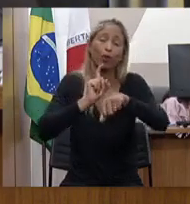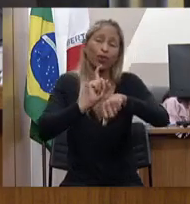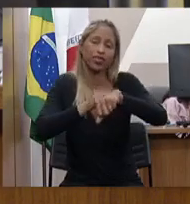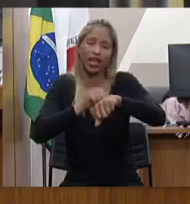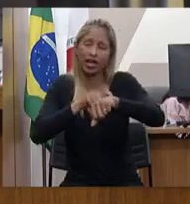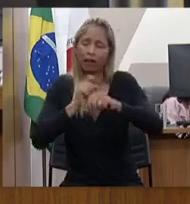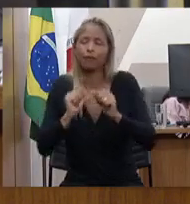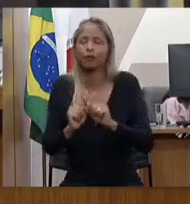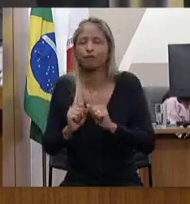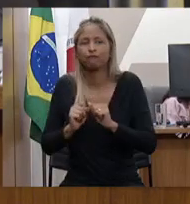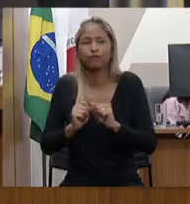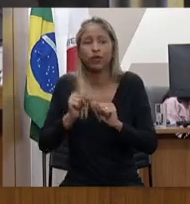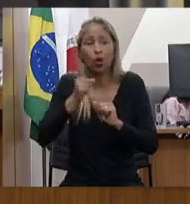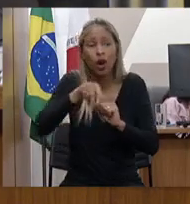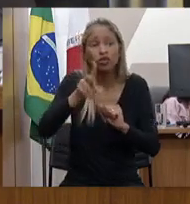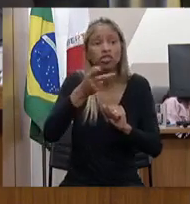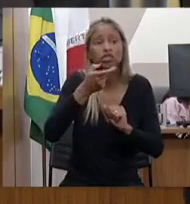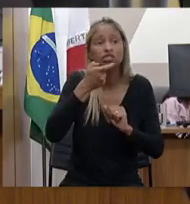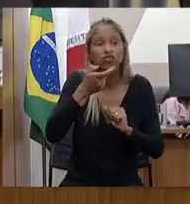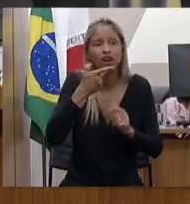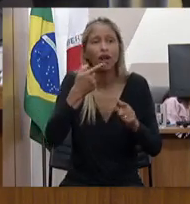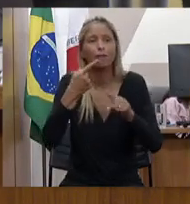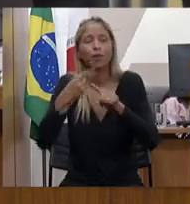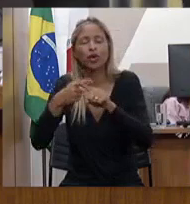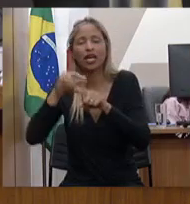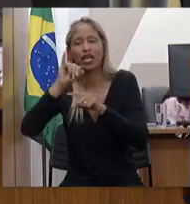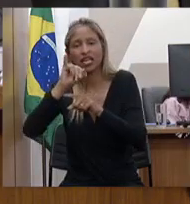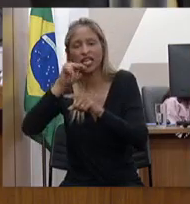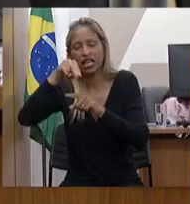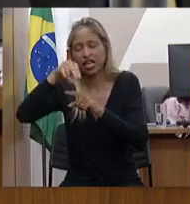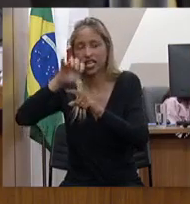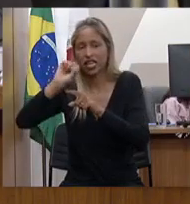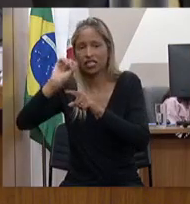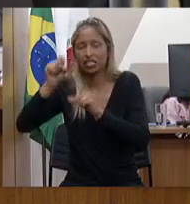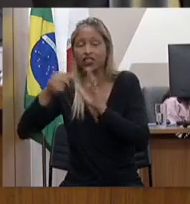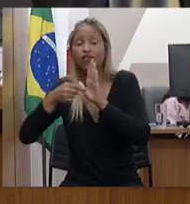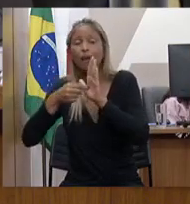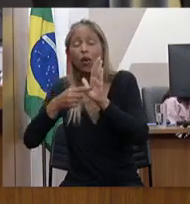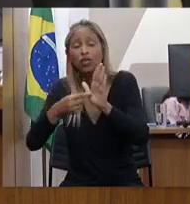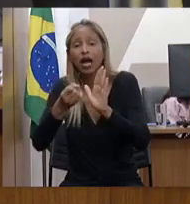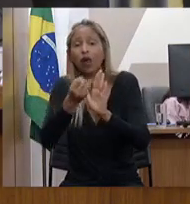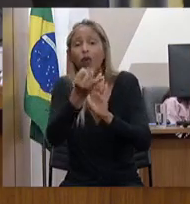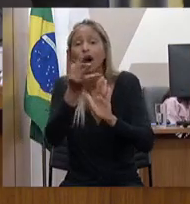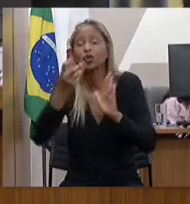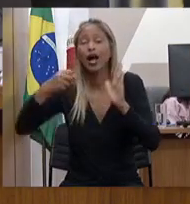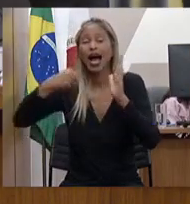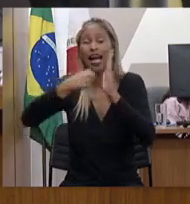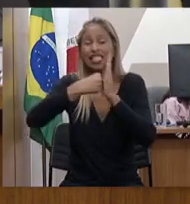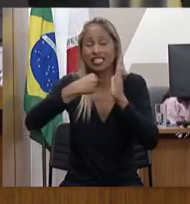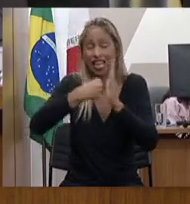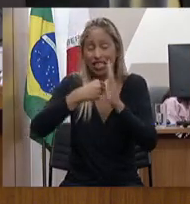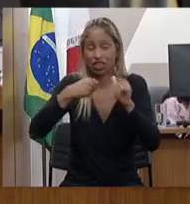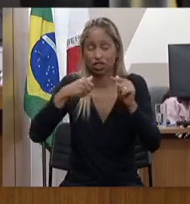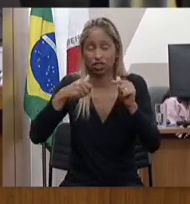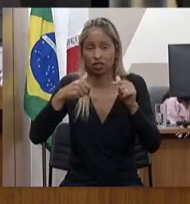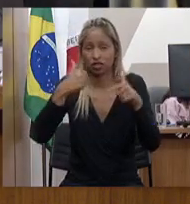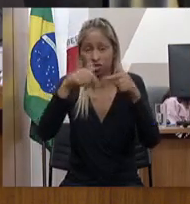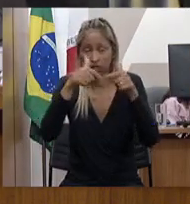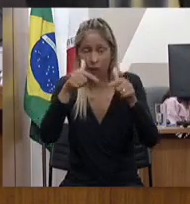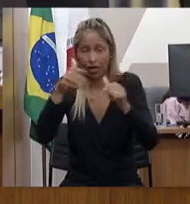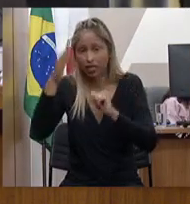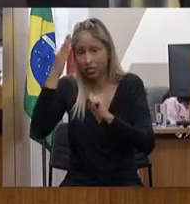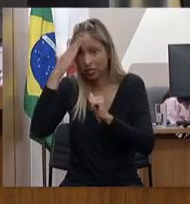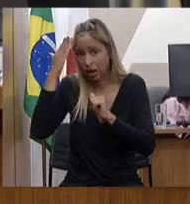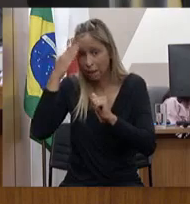então quando a gente fala ah porque o INSS vai mostrar os dados de acidente de trabalho a gente tem que saber que